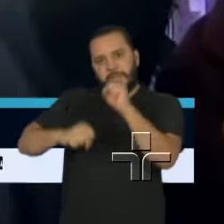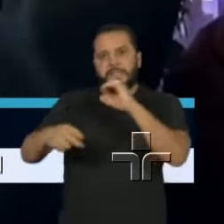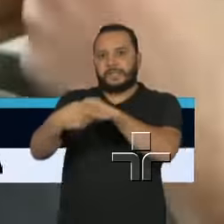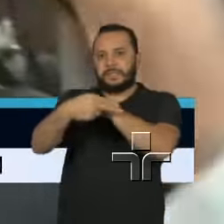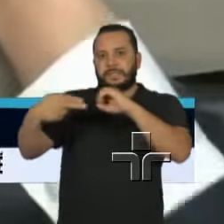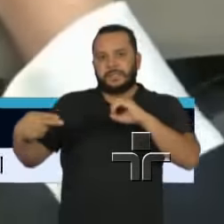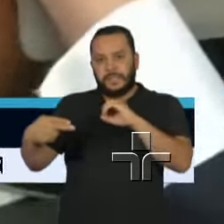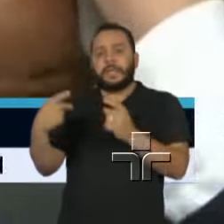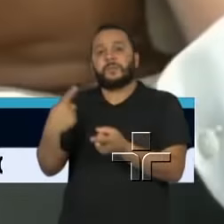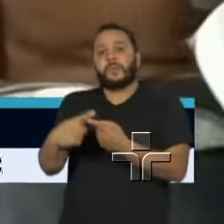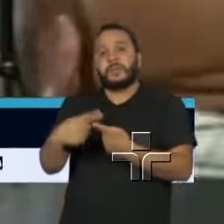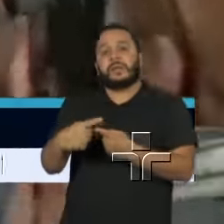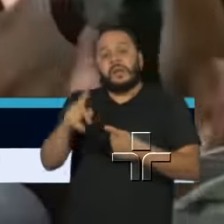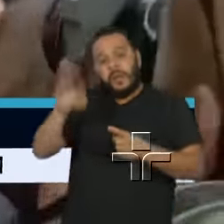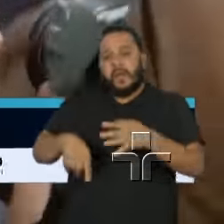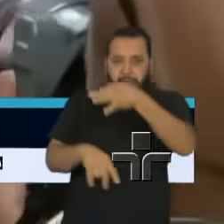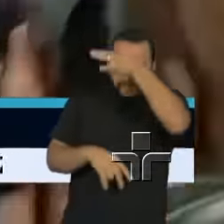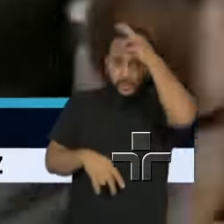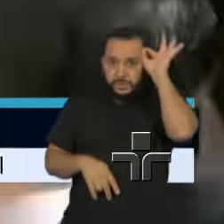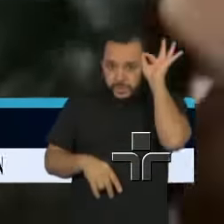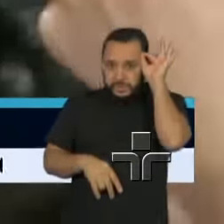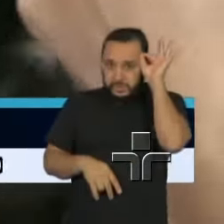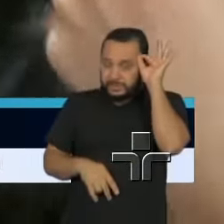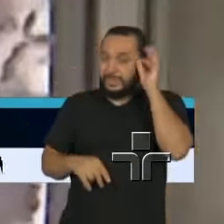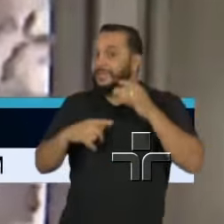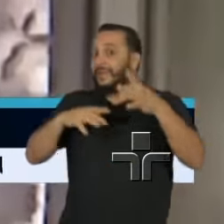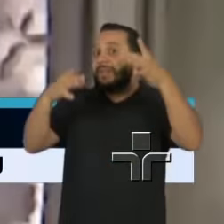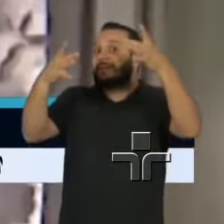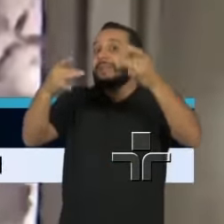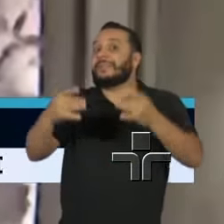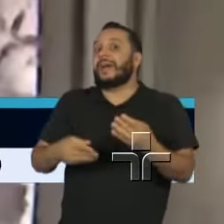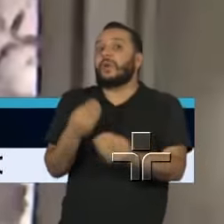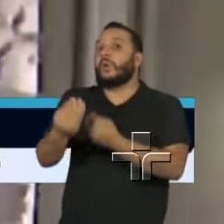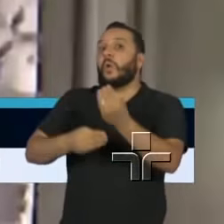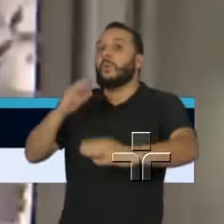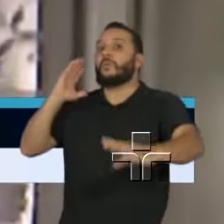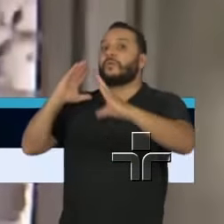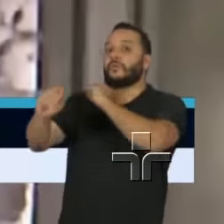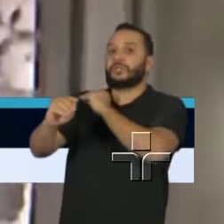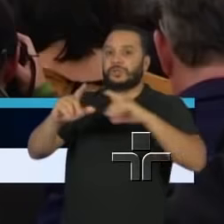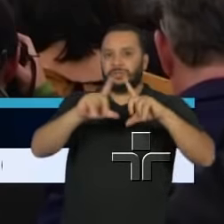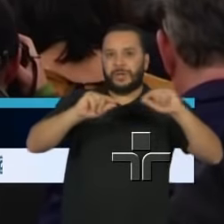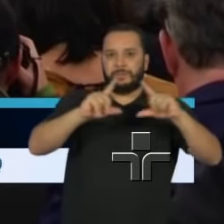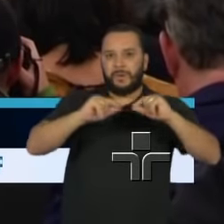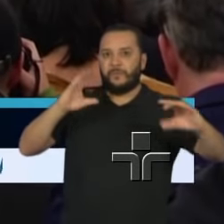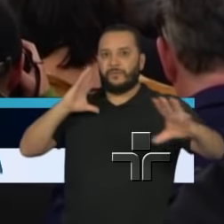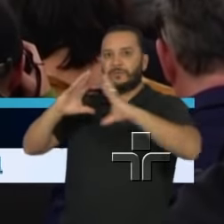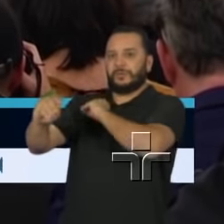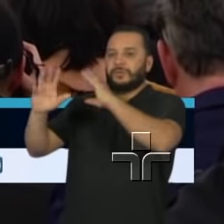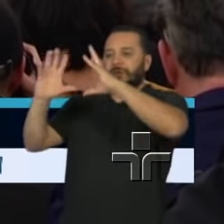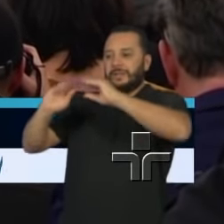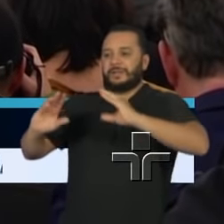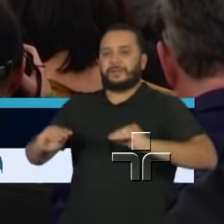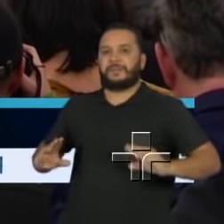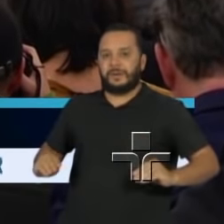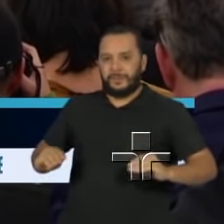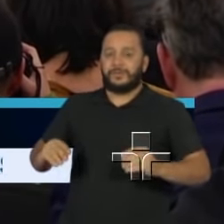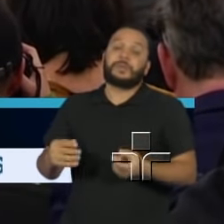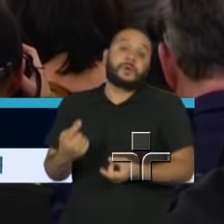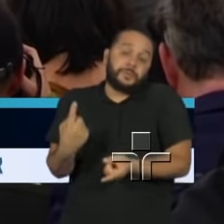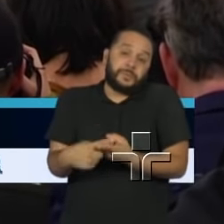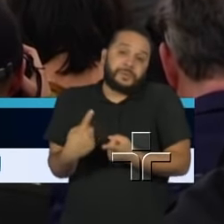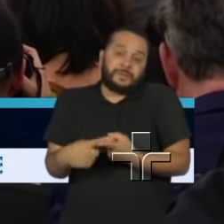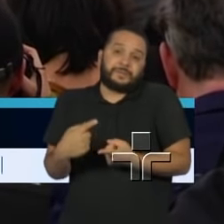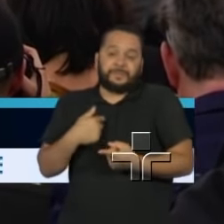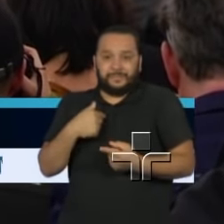se considera inocente. Mas não deu qualquer detalhe sobre como fugiu do Japão para o Líbano. Ghosn afirmou que só saindo